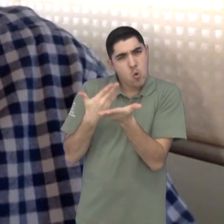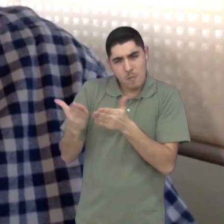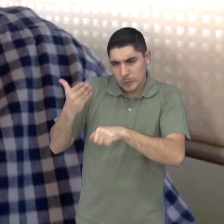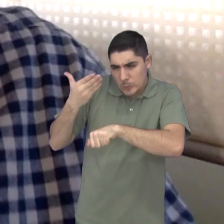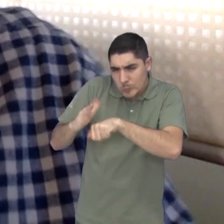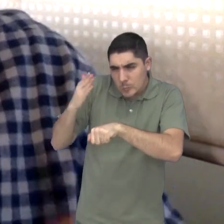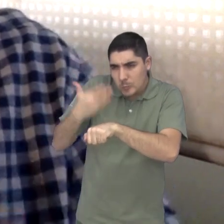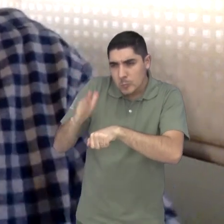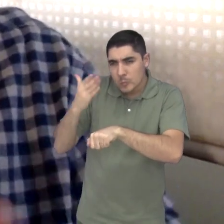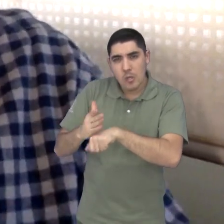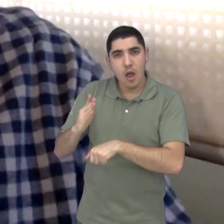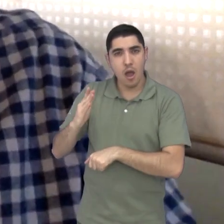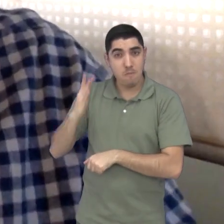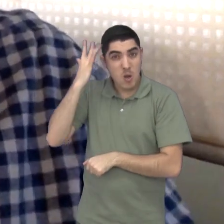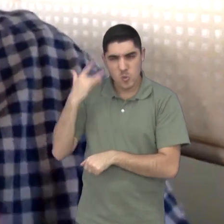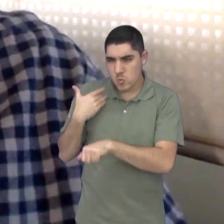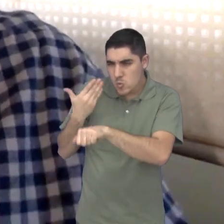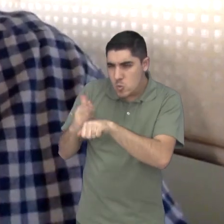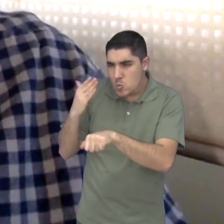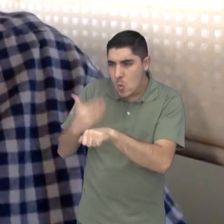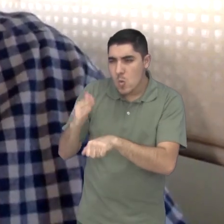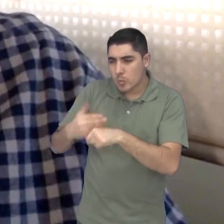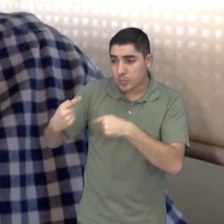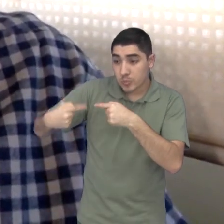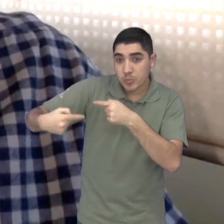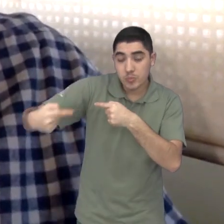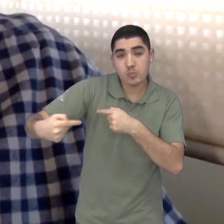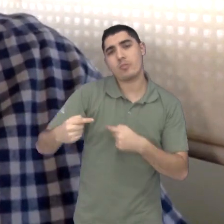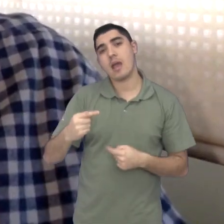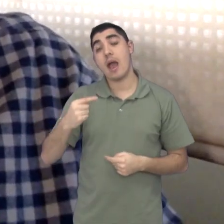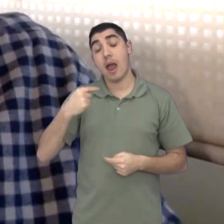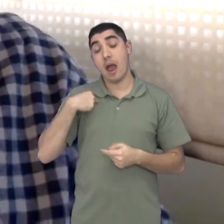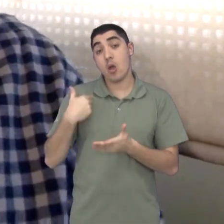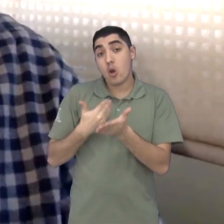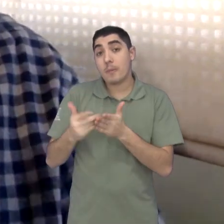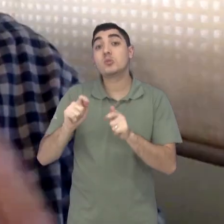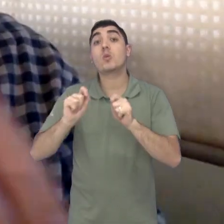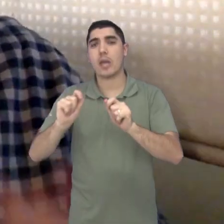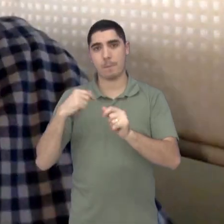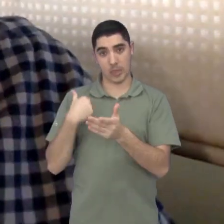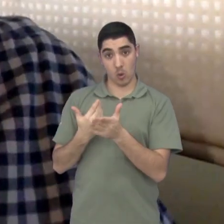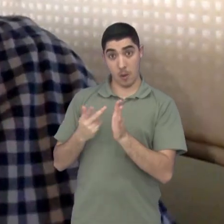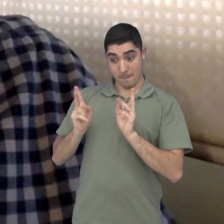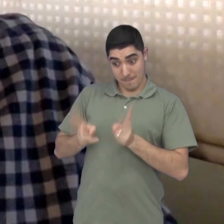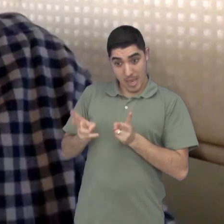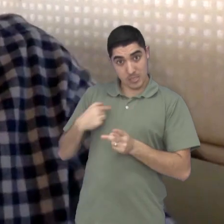eu falei, bom, quando eu me dublo, o que é que eu faço? Eu tenho que perceber